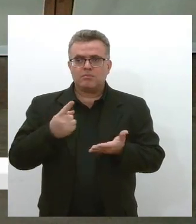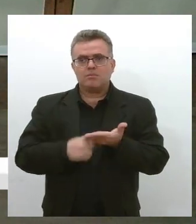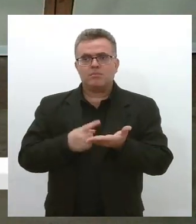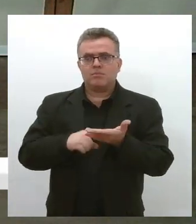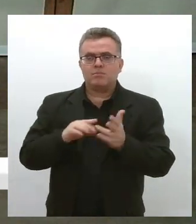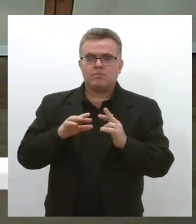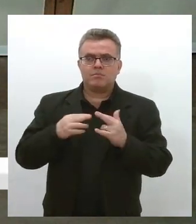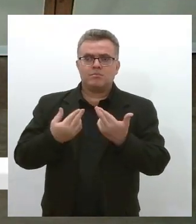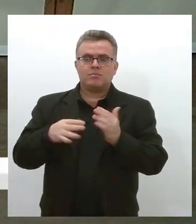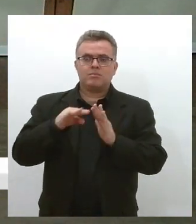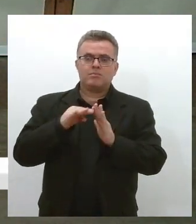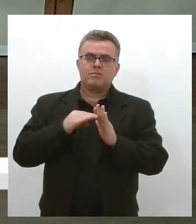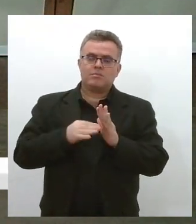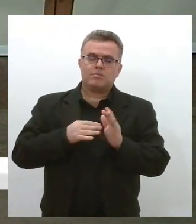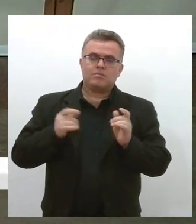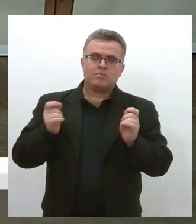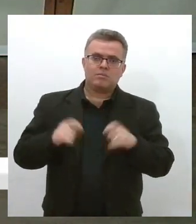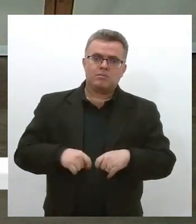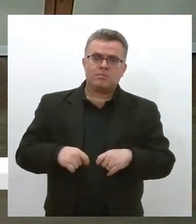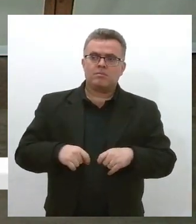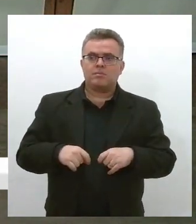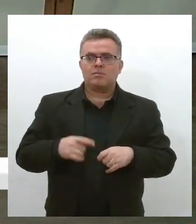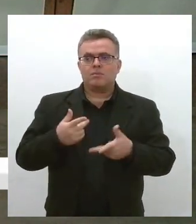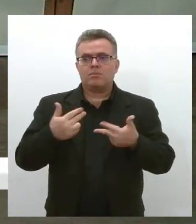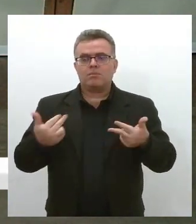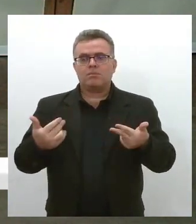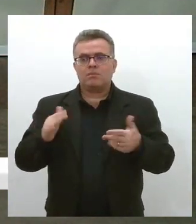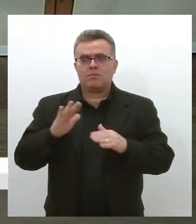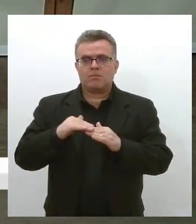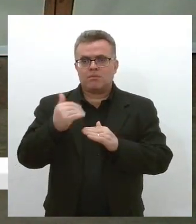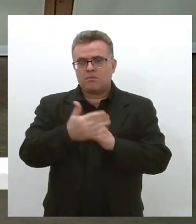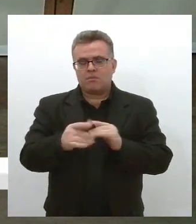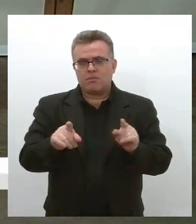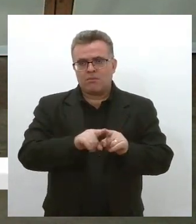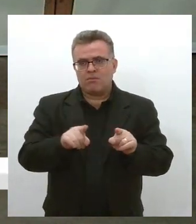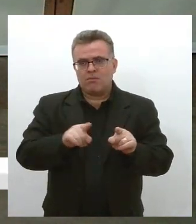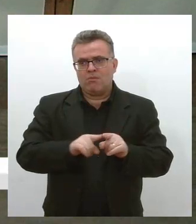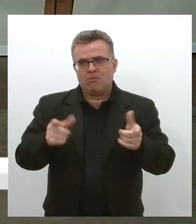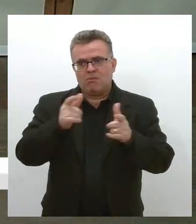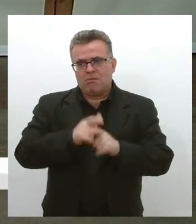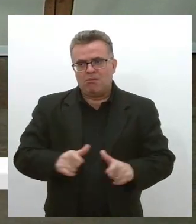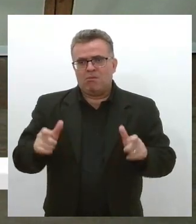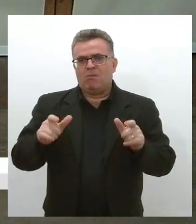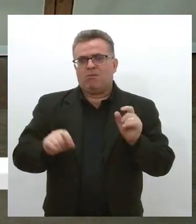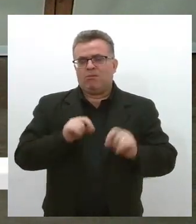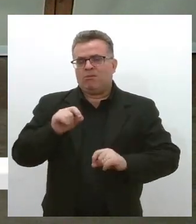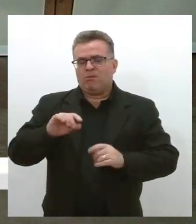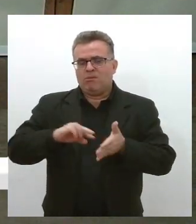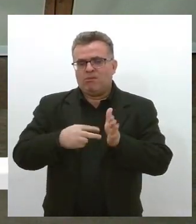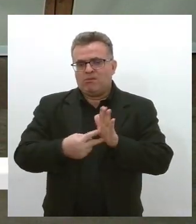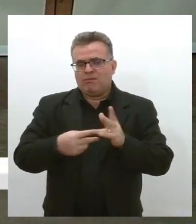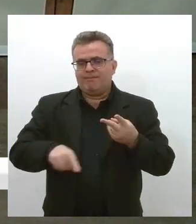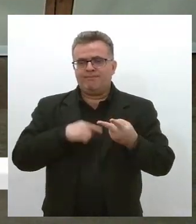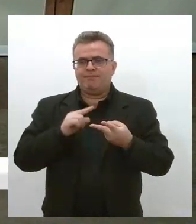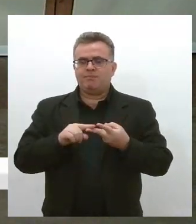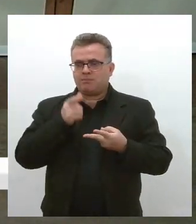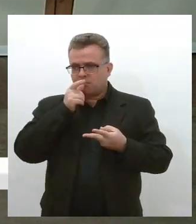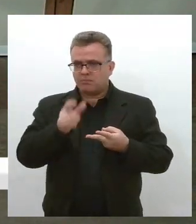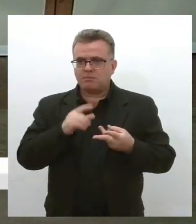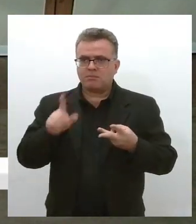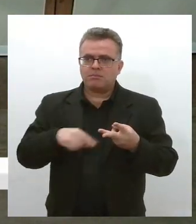ter ficado de fora do seu livro também, mas a maioria dos significados, né, da interpretação